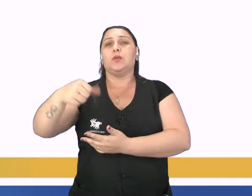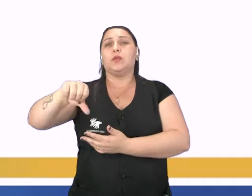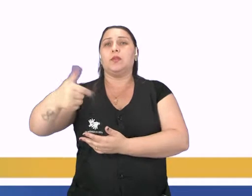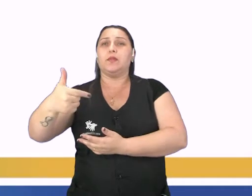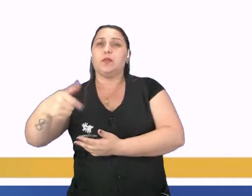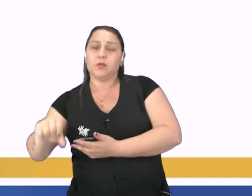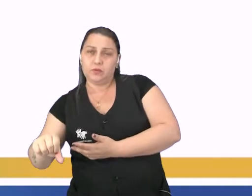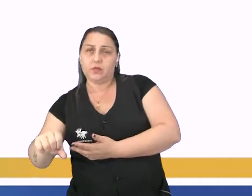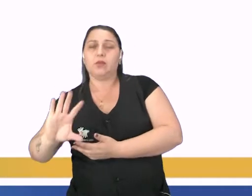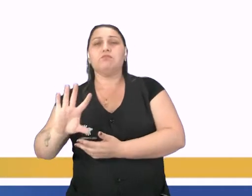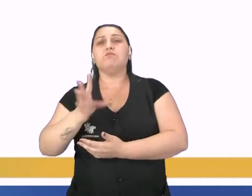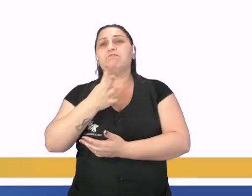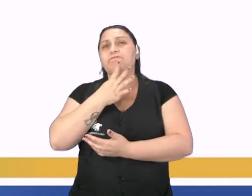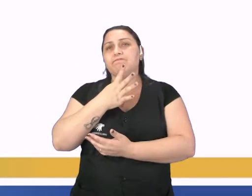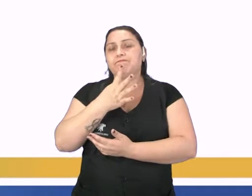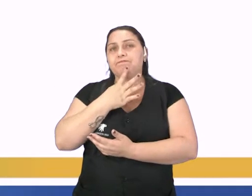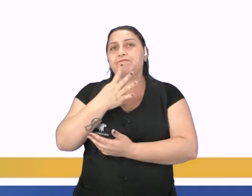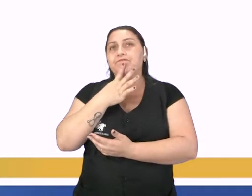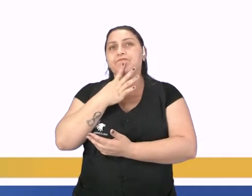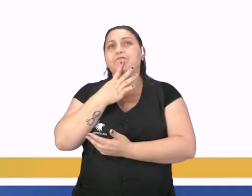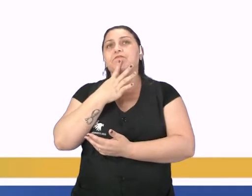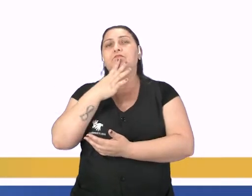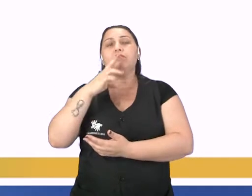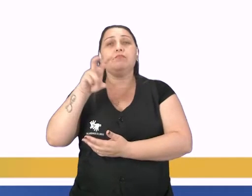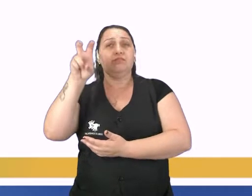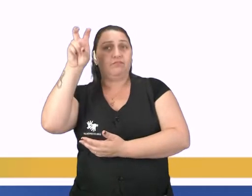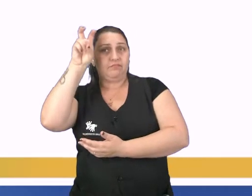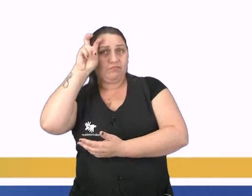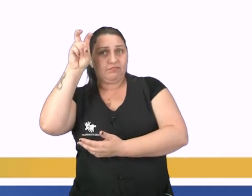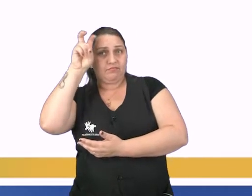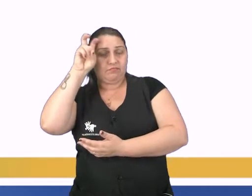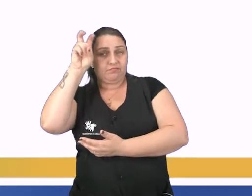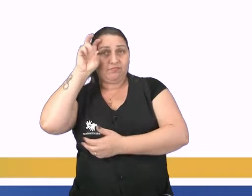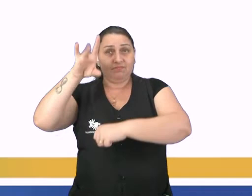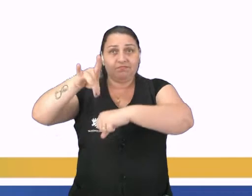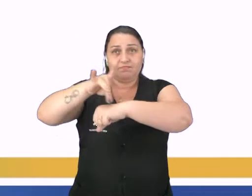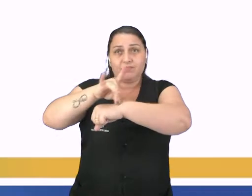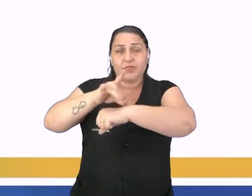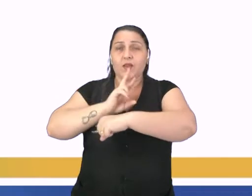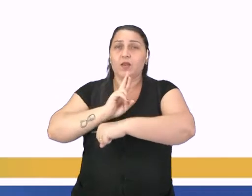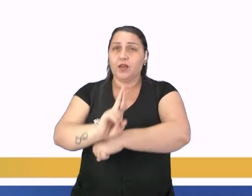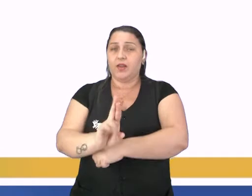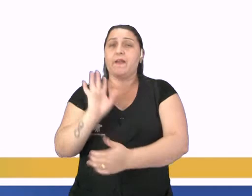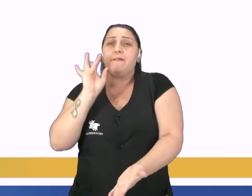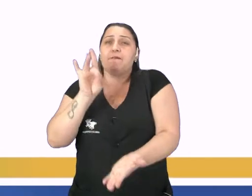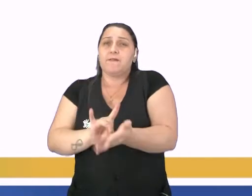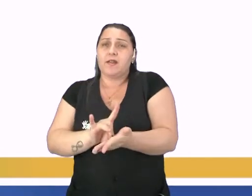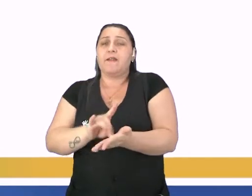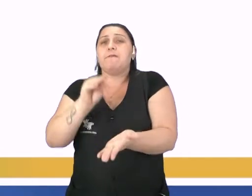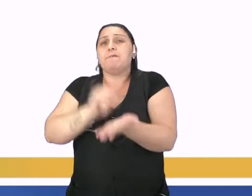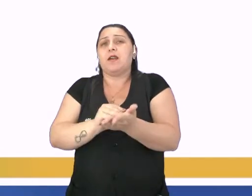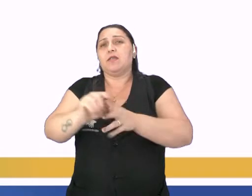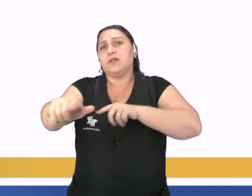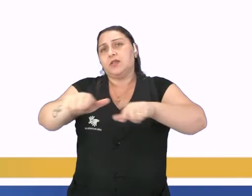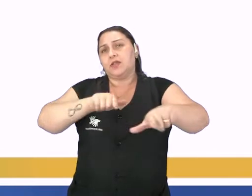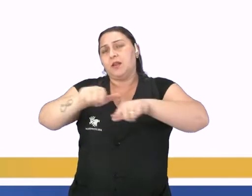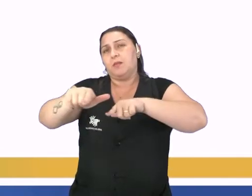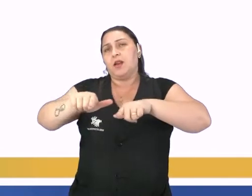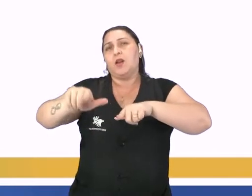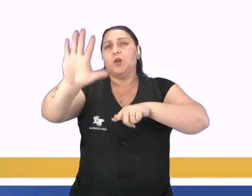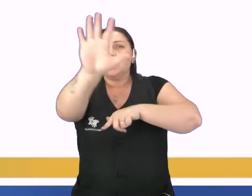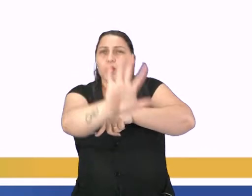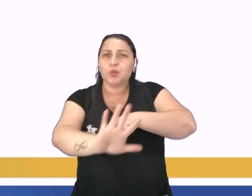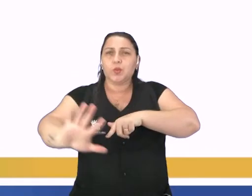Esse dia seria conhecido como a Quinta-feira Negra. O resultado óbvio foi o desemprego